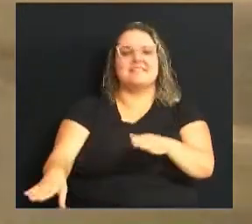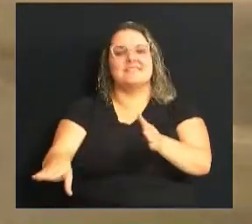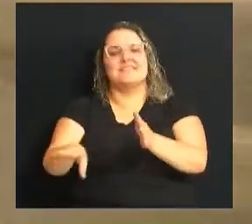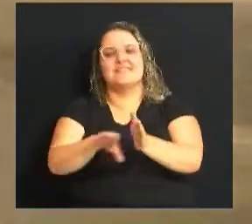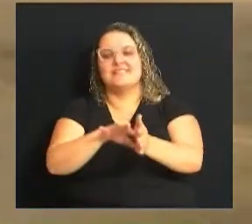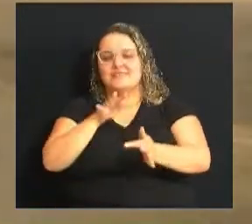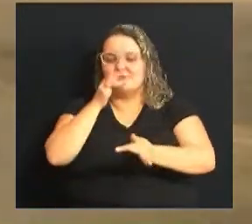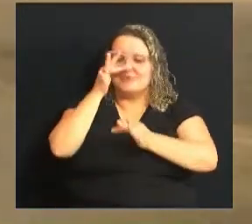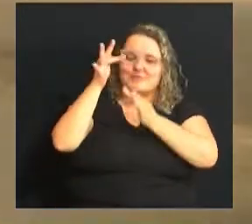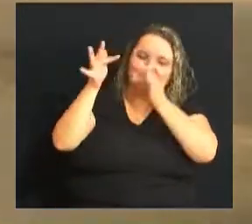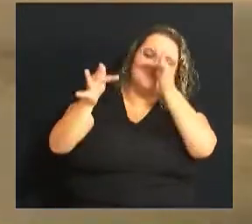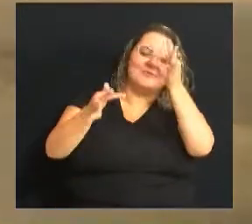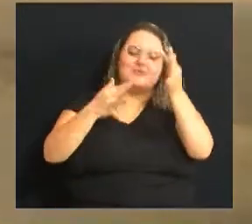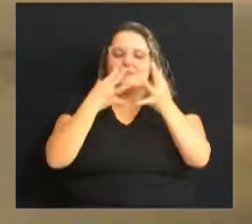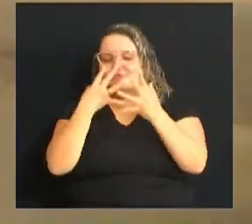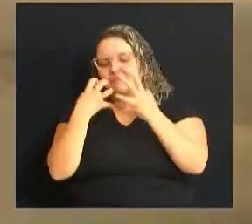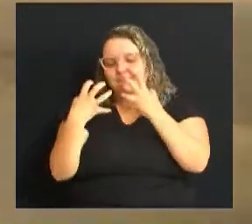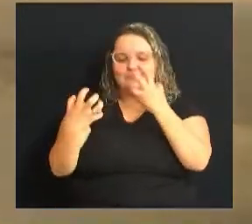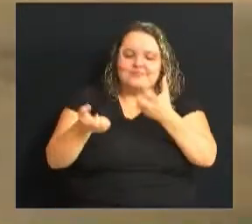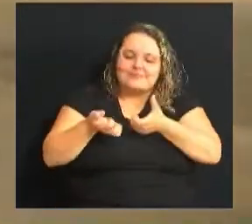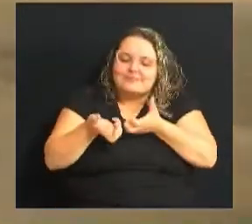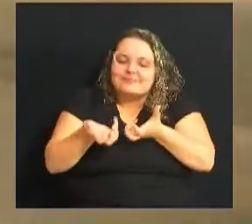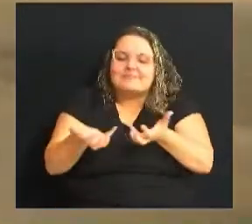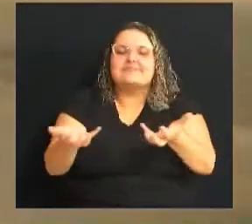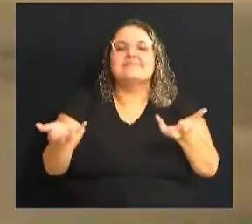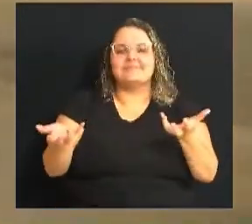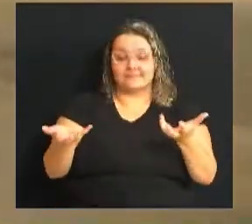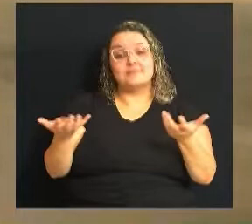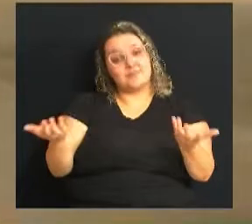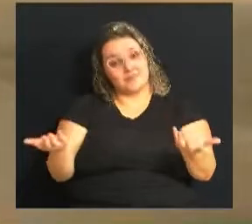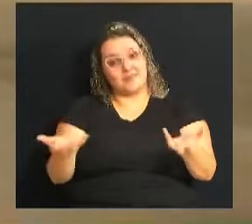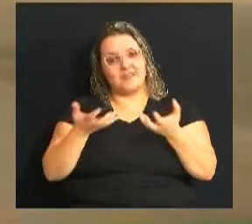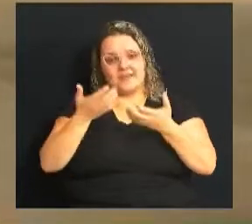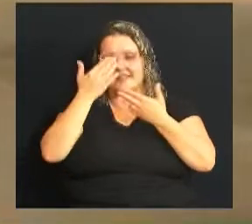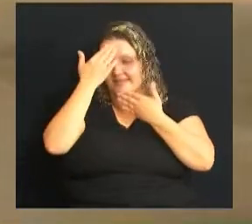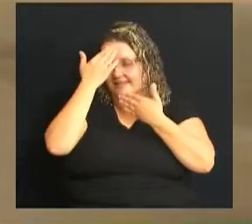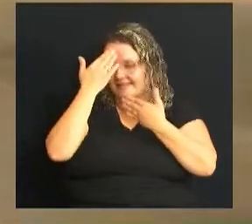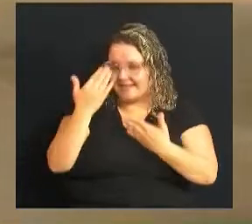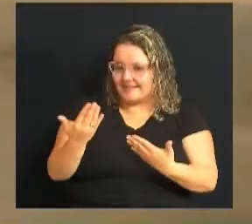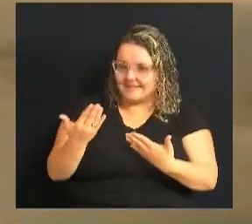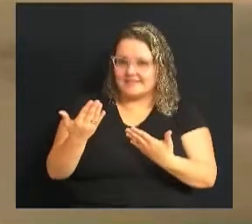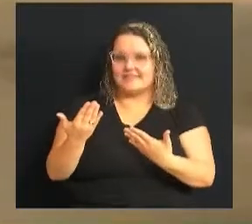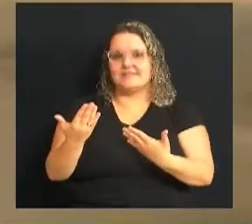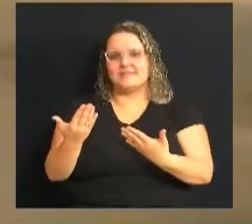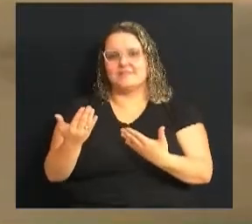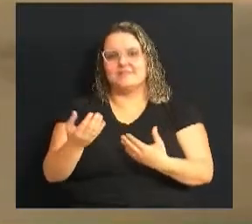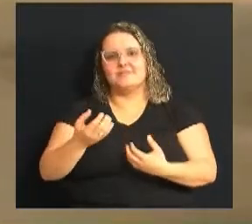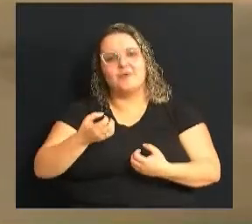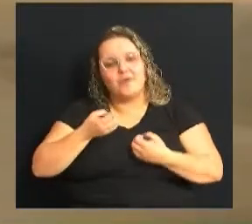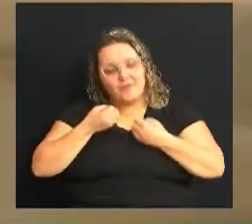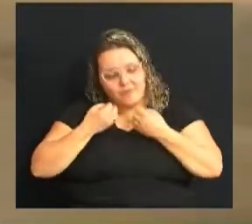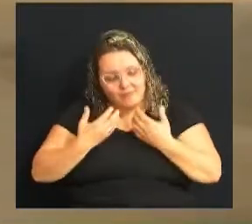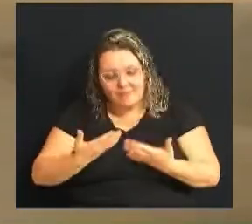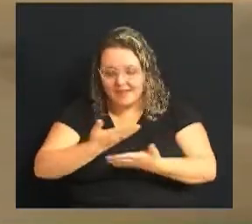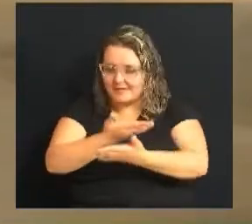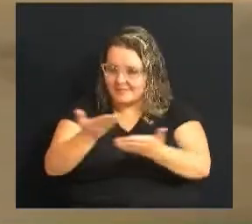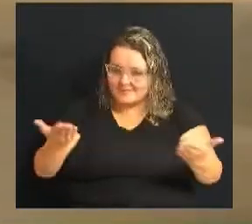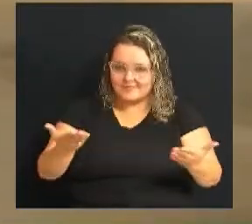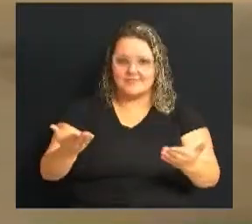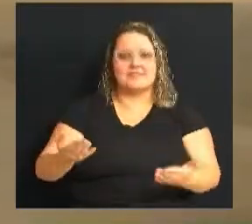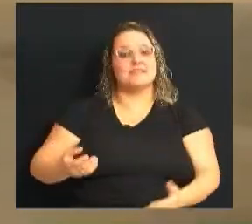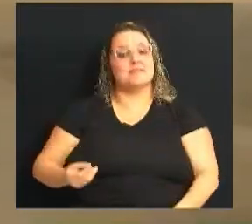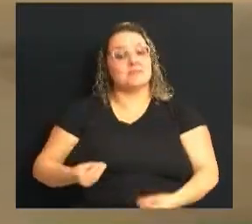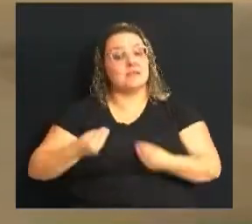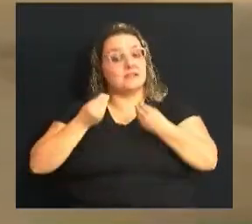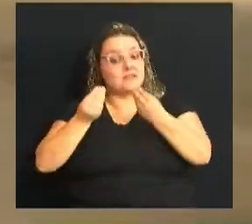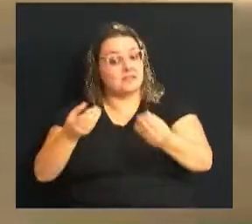primavera. Bem, eu inicialmente quero agradecer a gentileza da TV Câmara em dar importância para esse